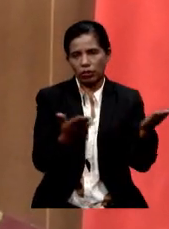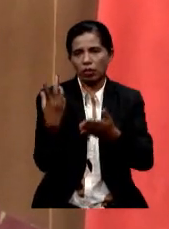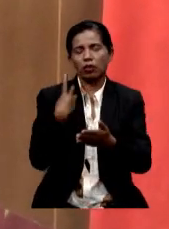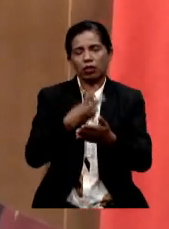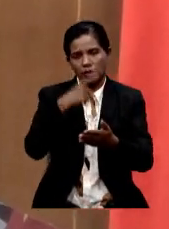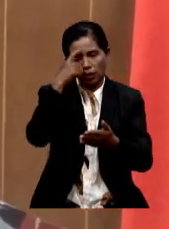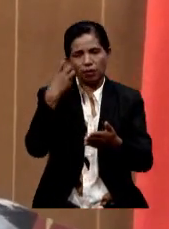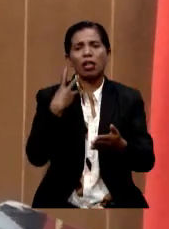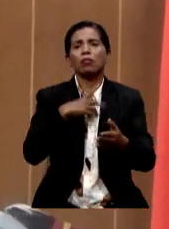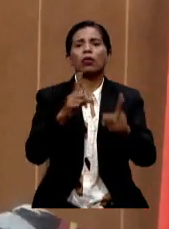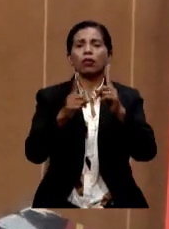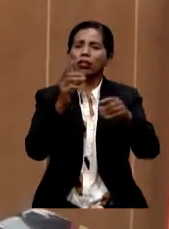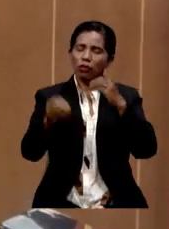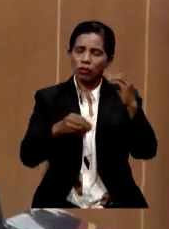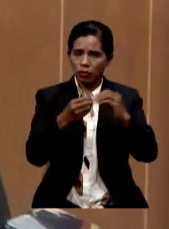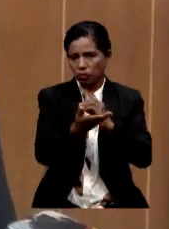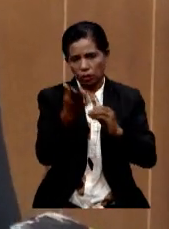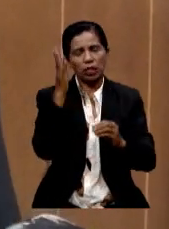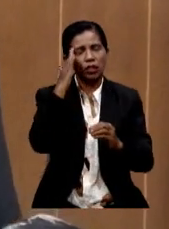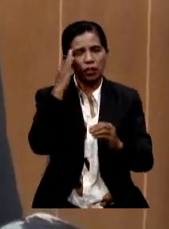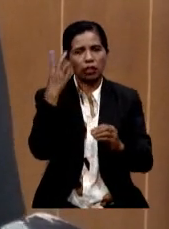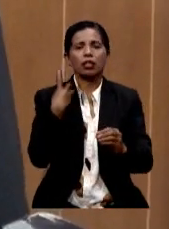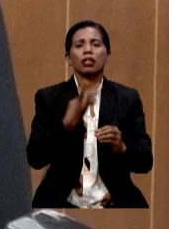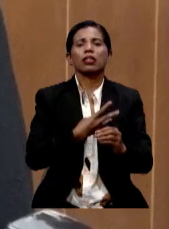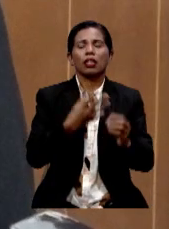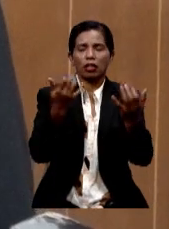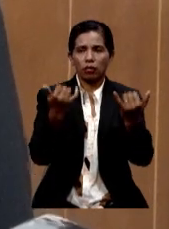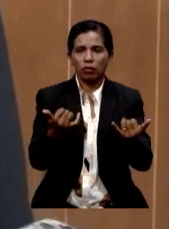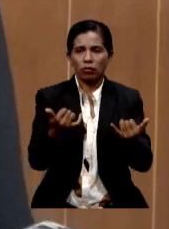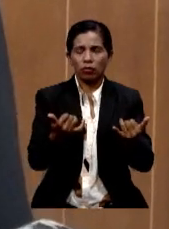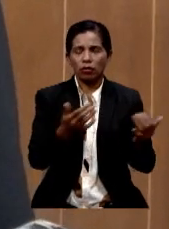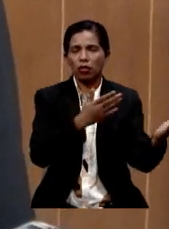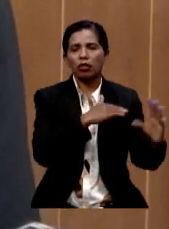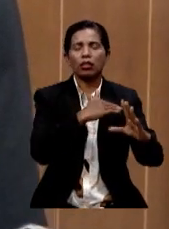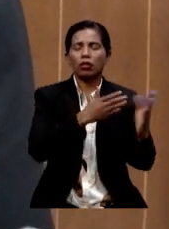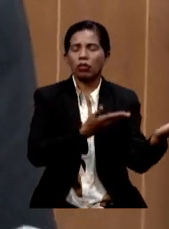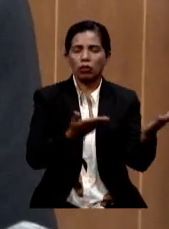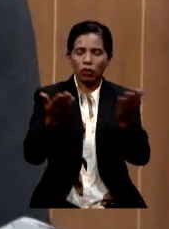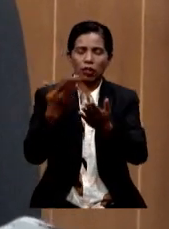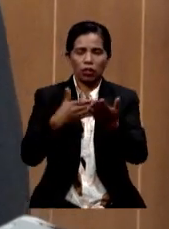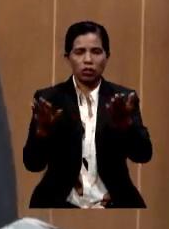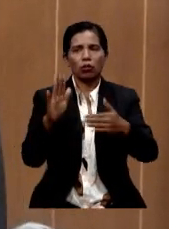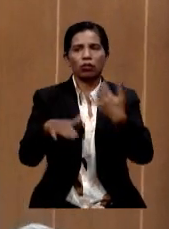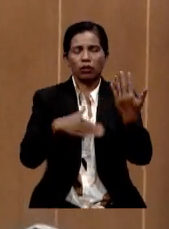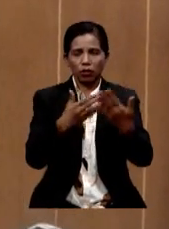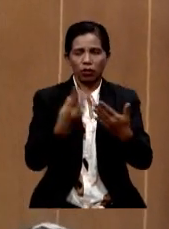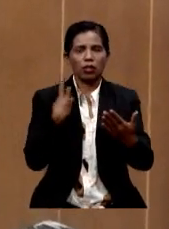onde mos e do e mos a de nona cada e de agora importa boa tudo e de tem saixos